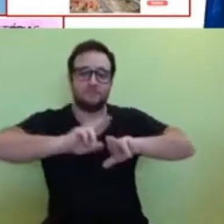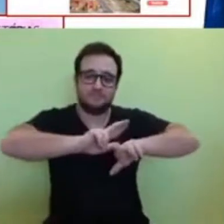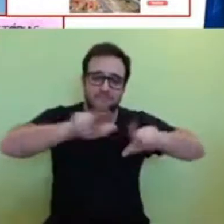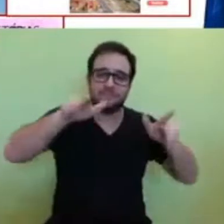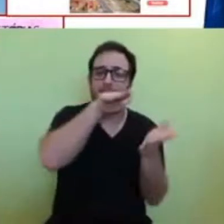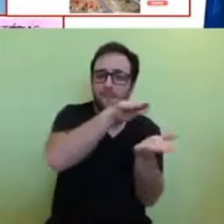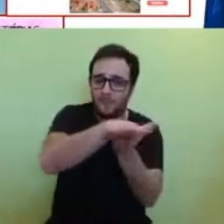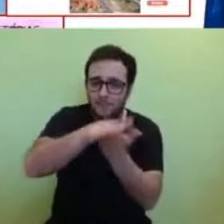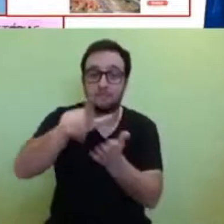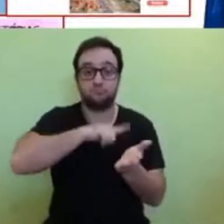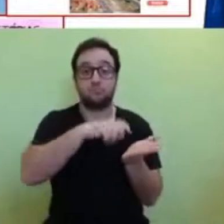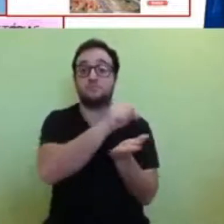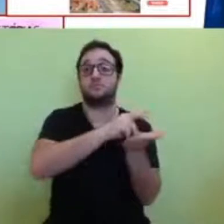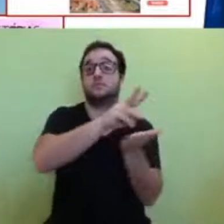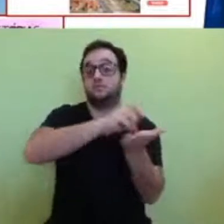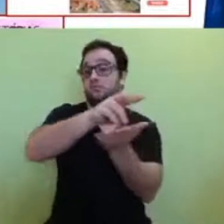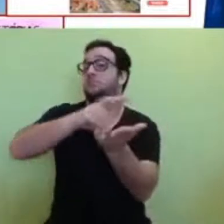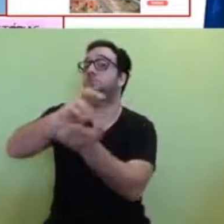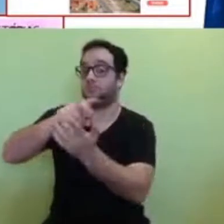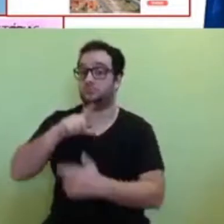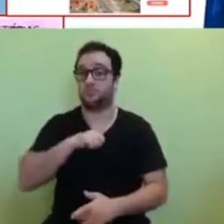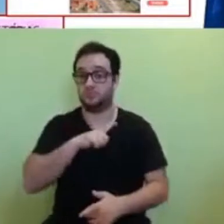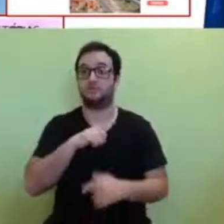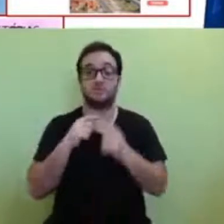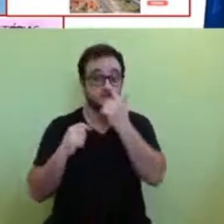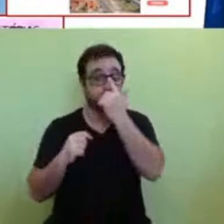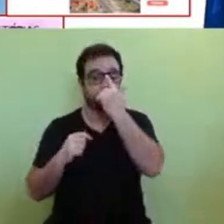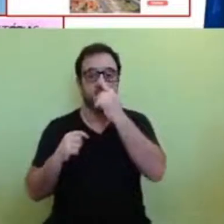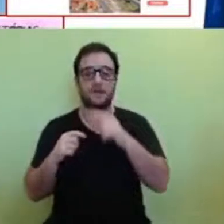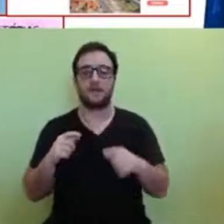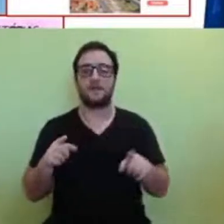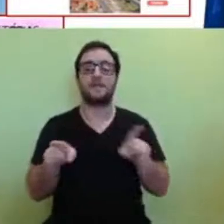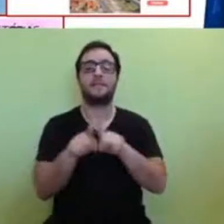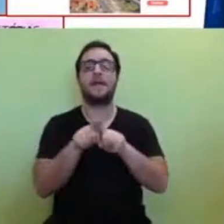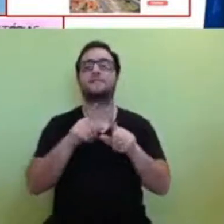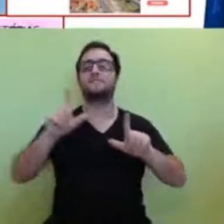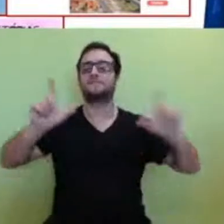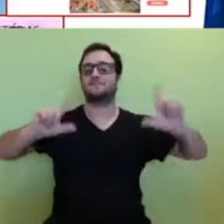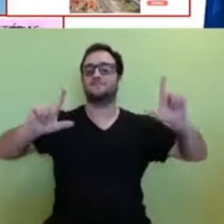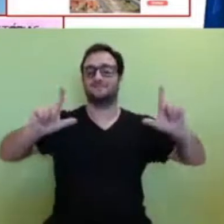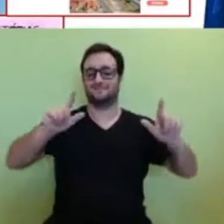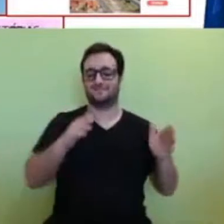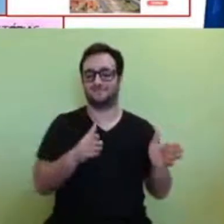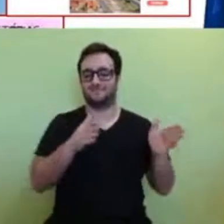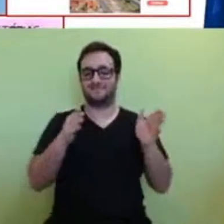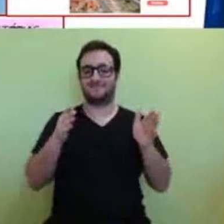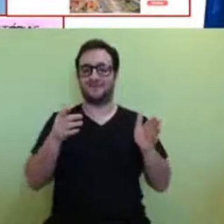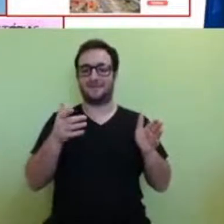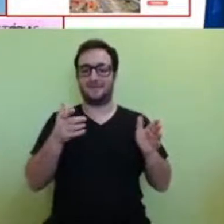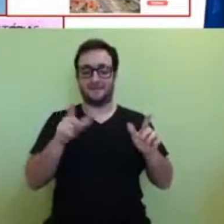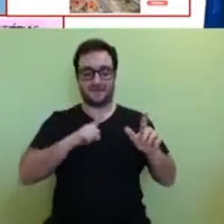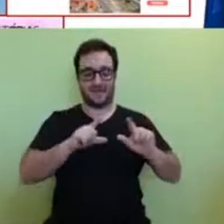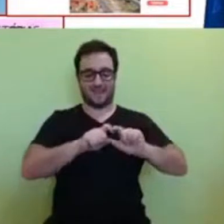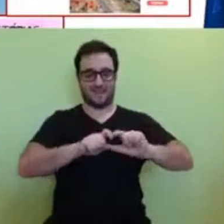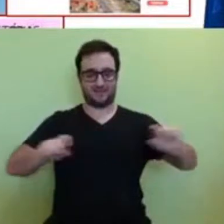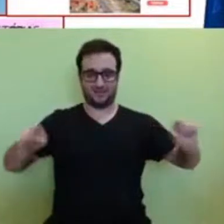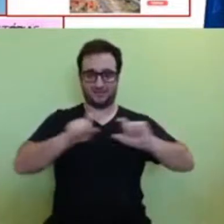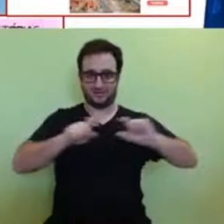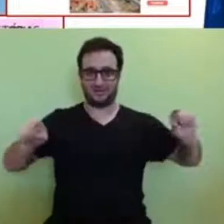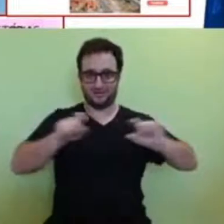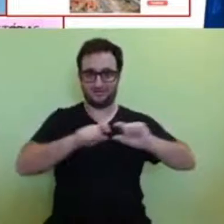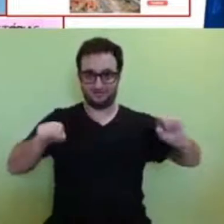tem essa cantora, é um vídeo que foi legendado com a tradução para Libras e a legenda é